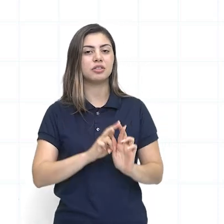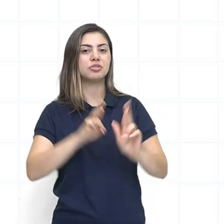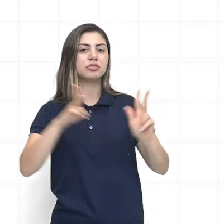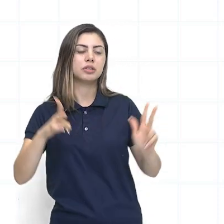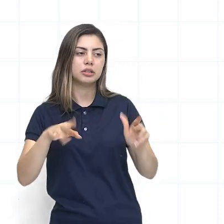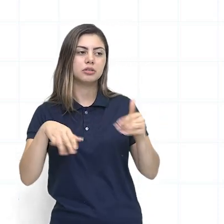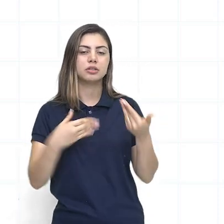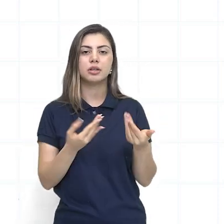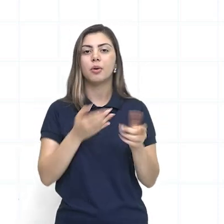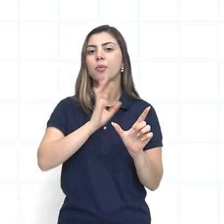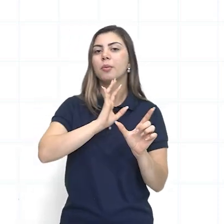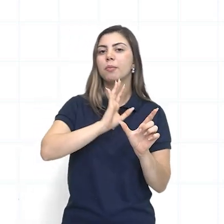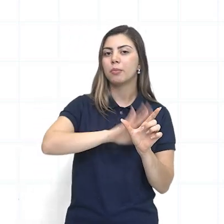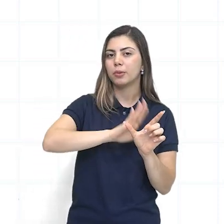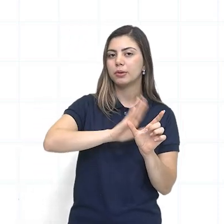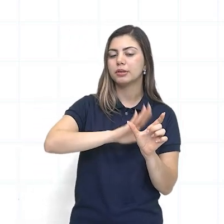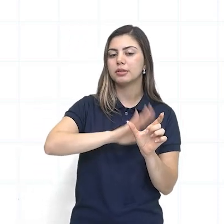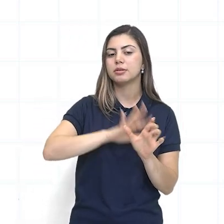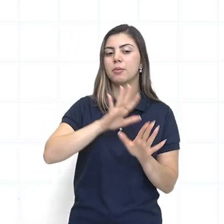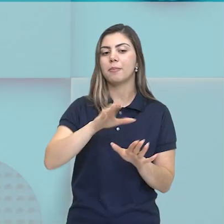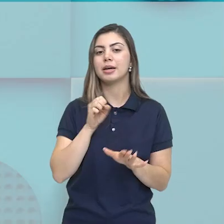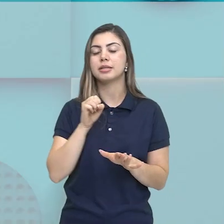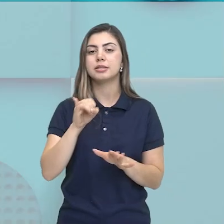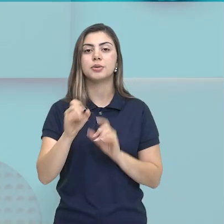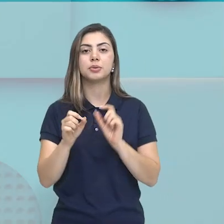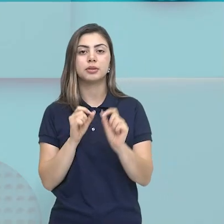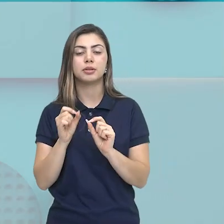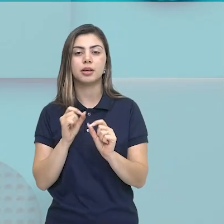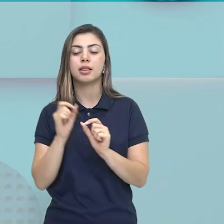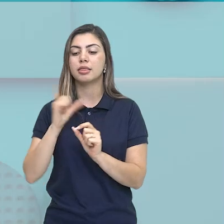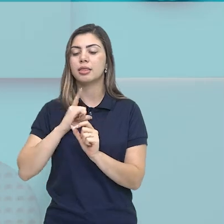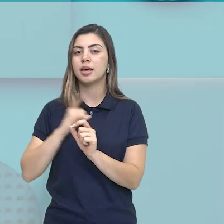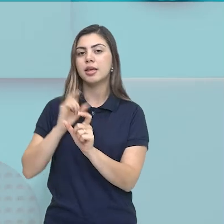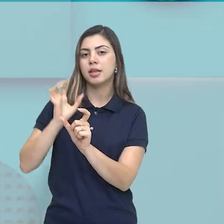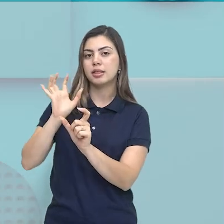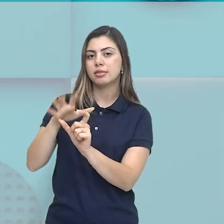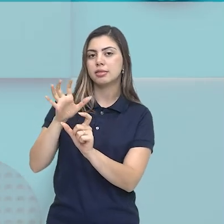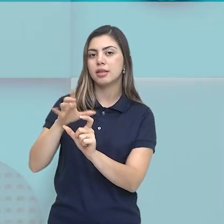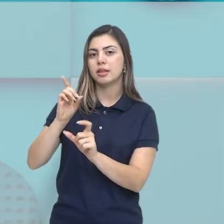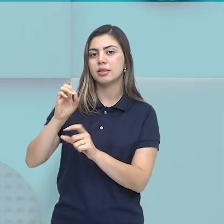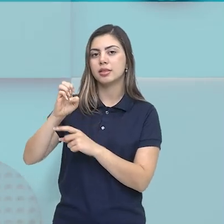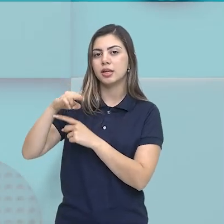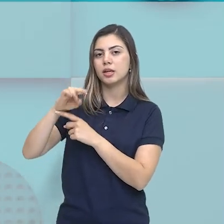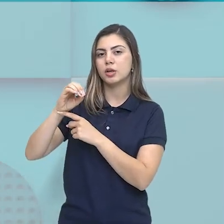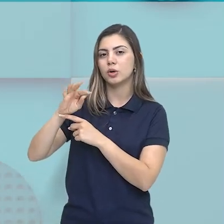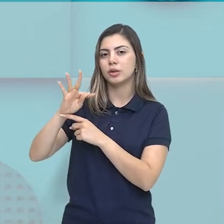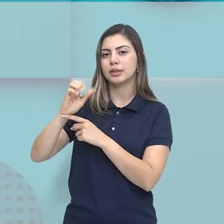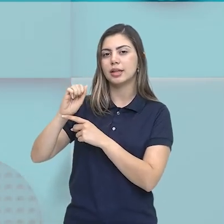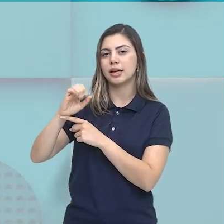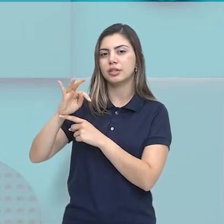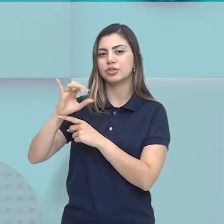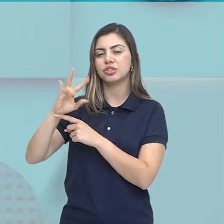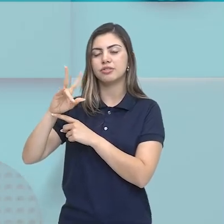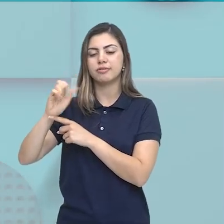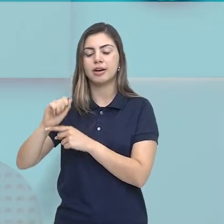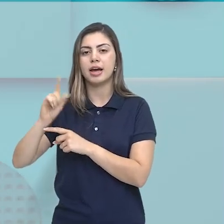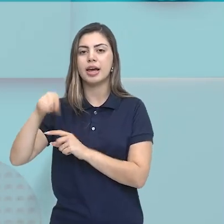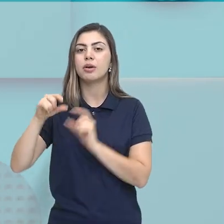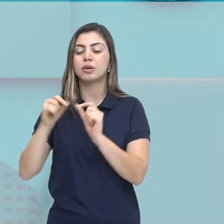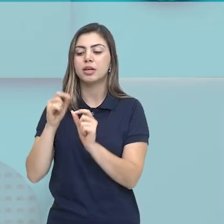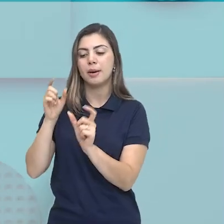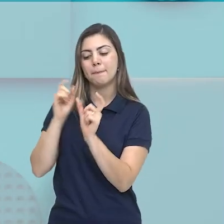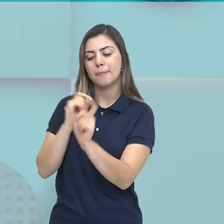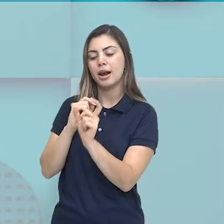linguagem for denotativa, ela vai ser o seu sentido literal, é a primeira que você